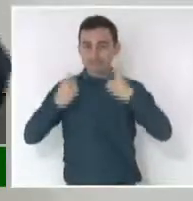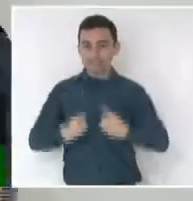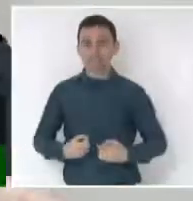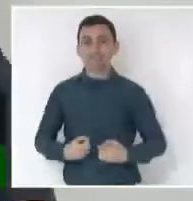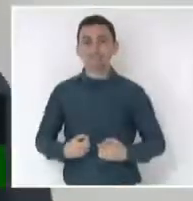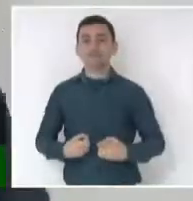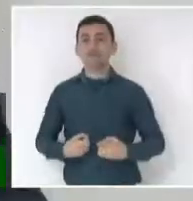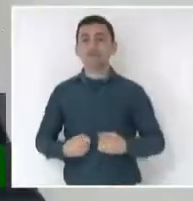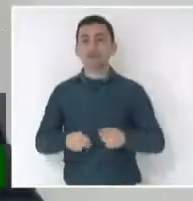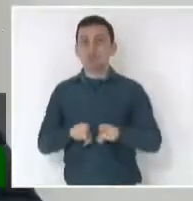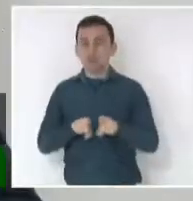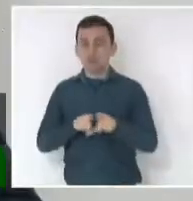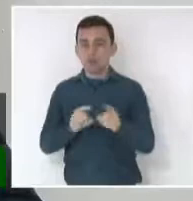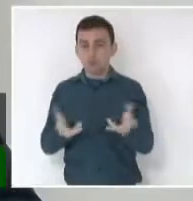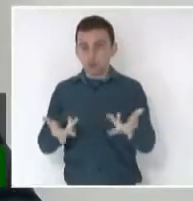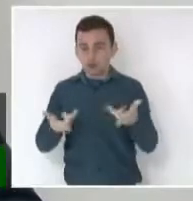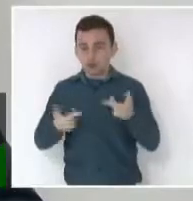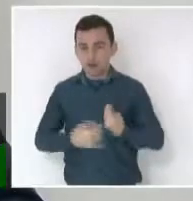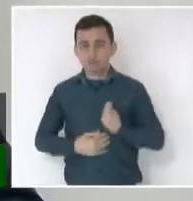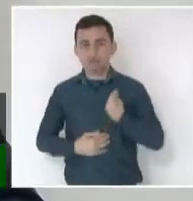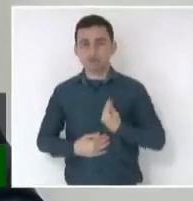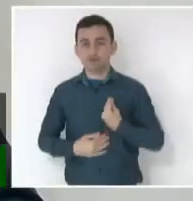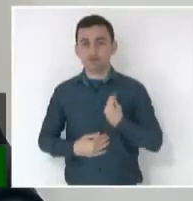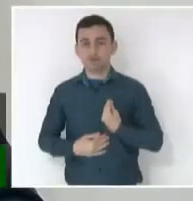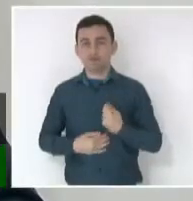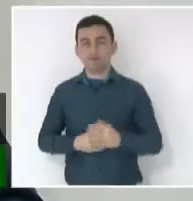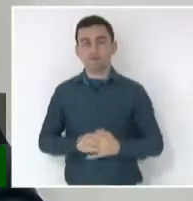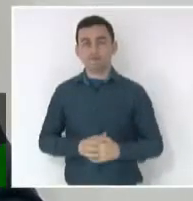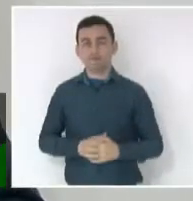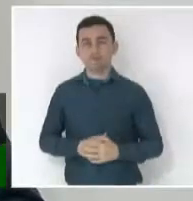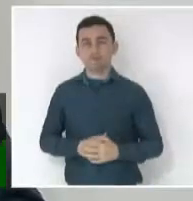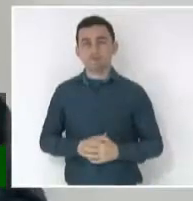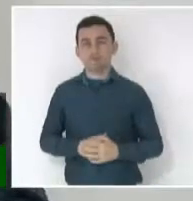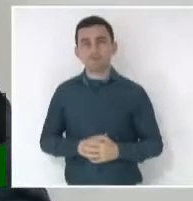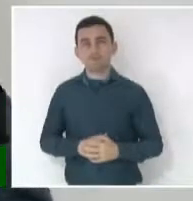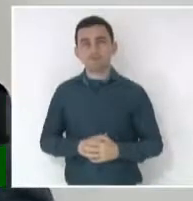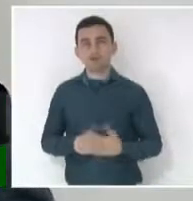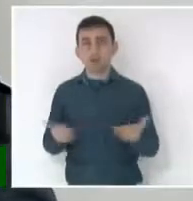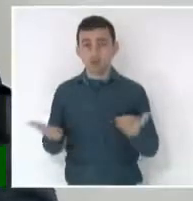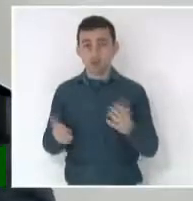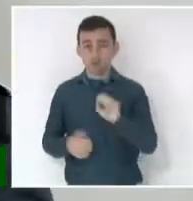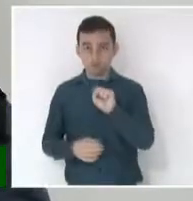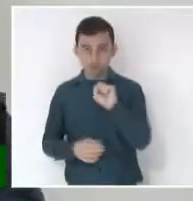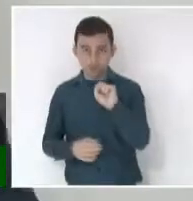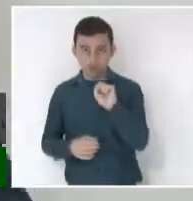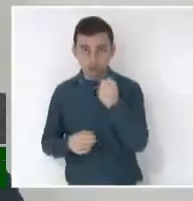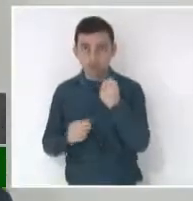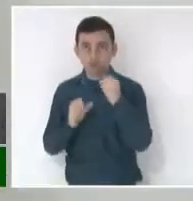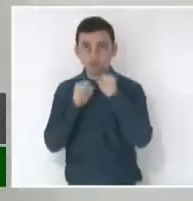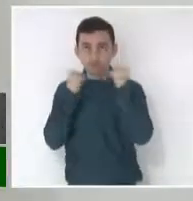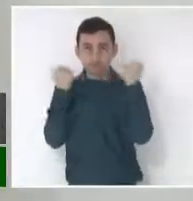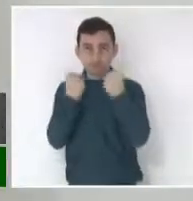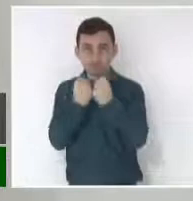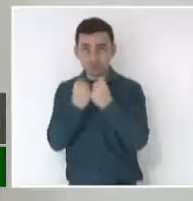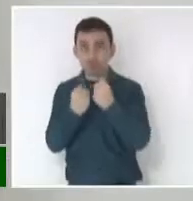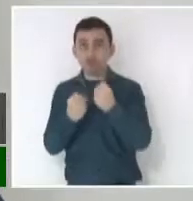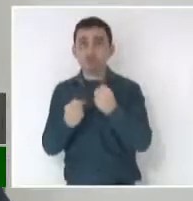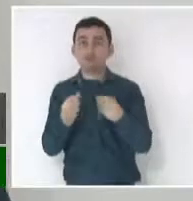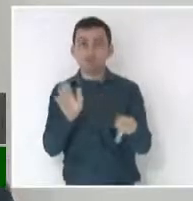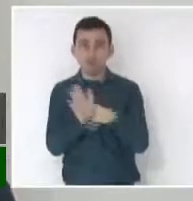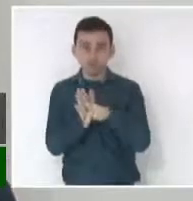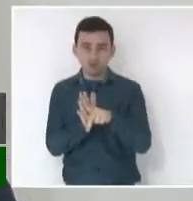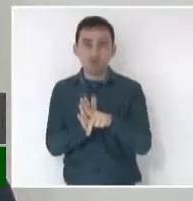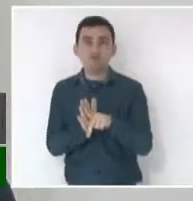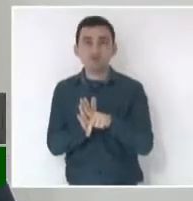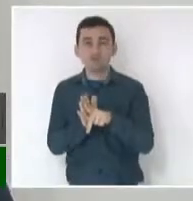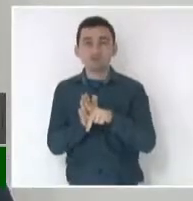na qualidade da vida, de vida. A 8ª jornada das plantas medicinais foi